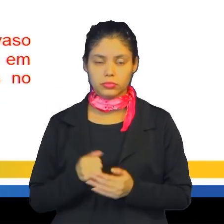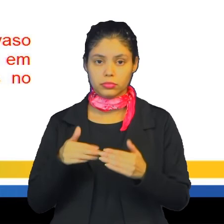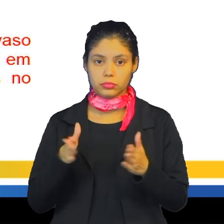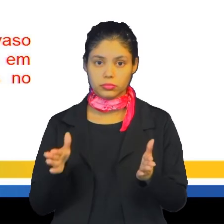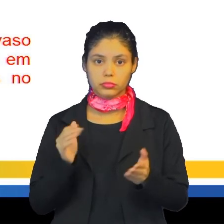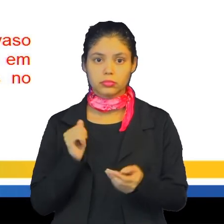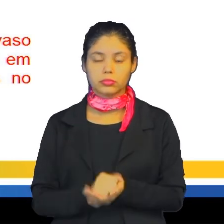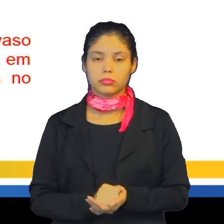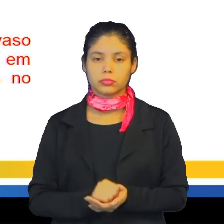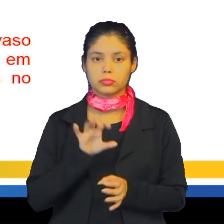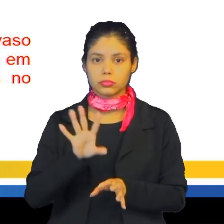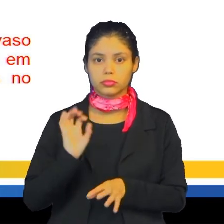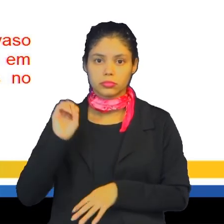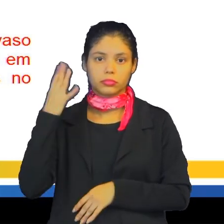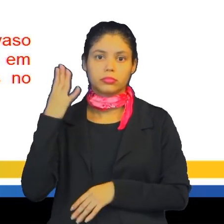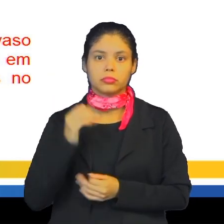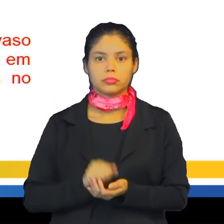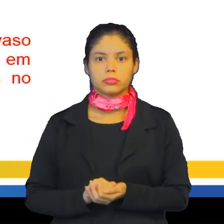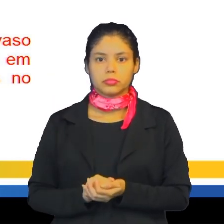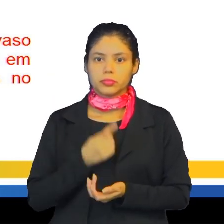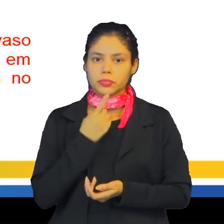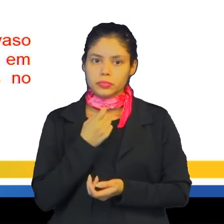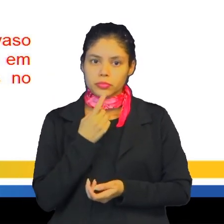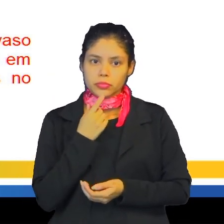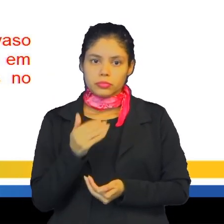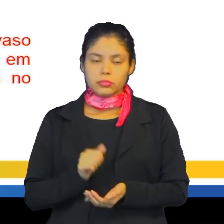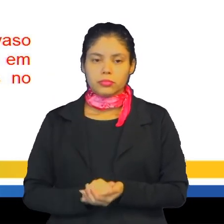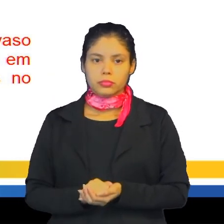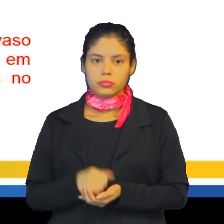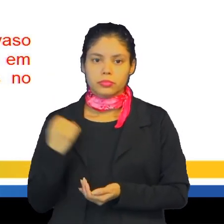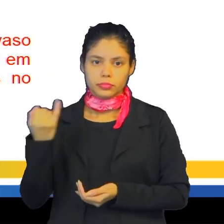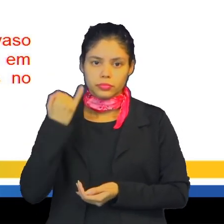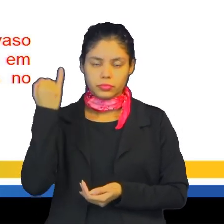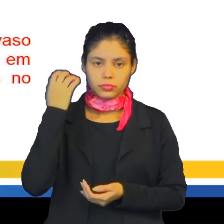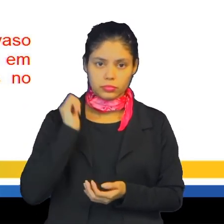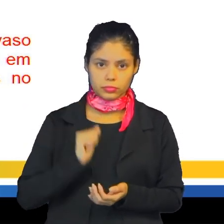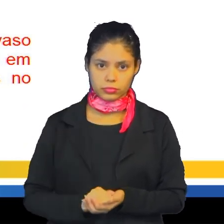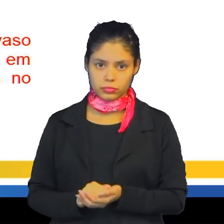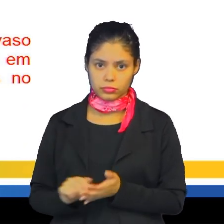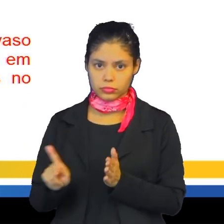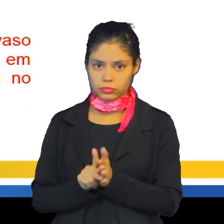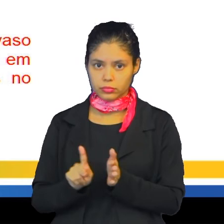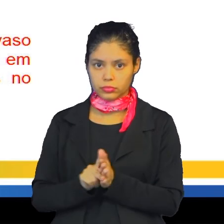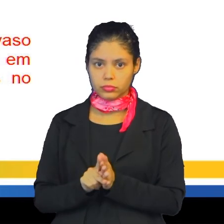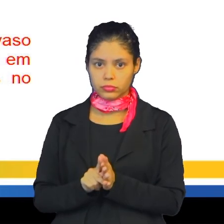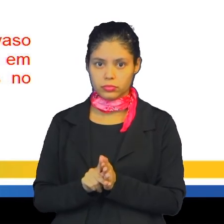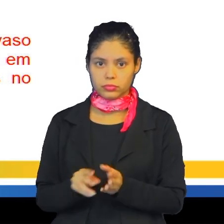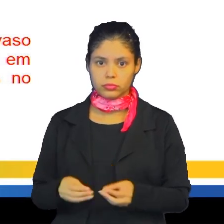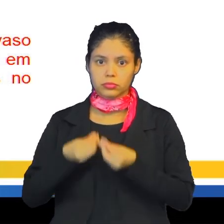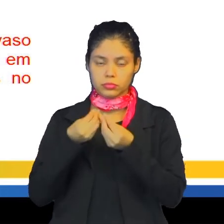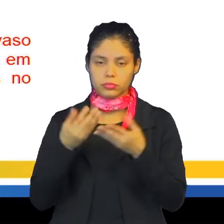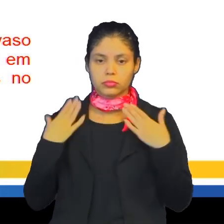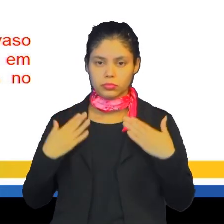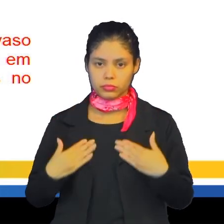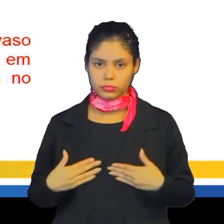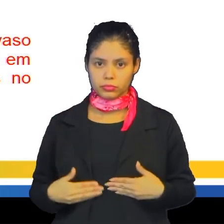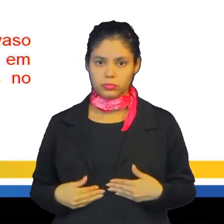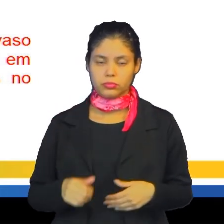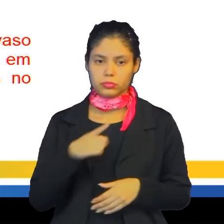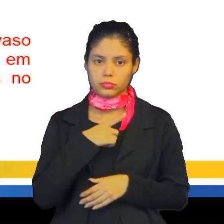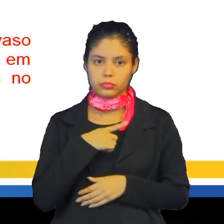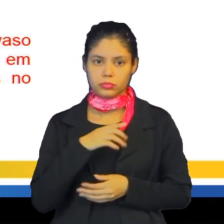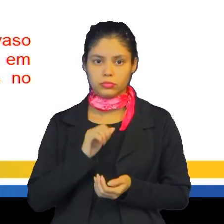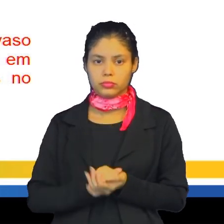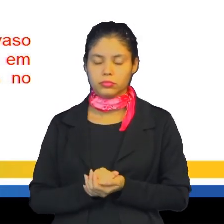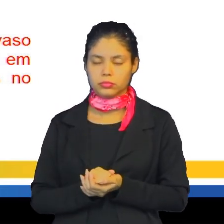Circulação aberta. Nesse tipo de circulação, o sangue passa por um vaso principal e posteriormente é lançado em cavidades do corpo. Ocorrem